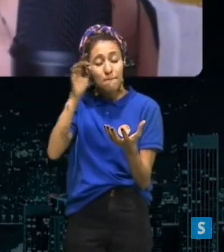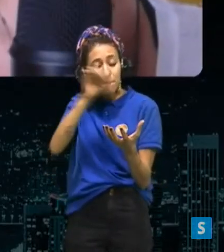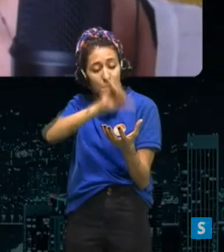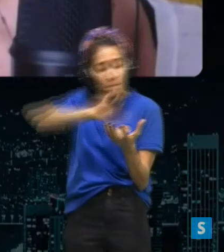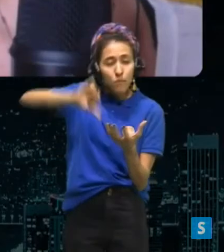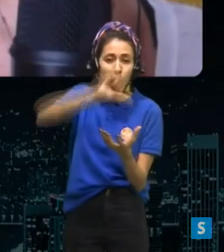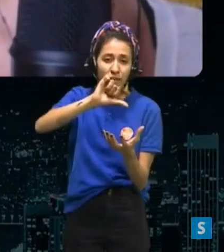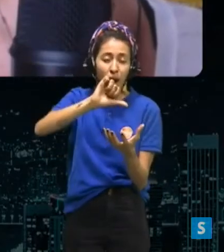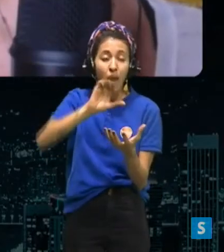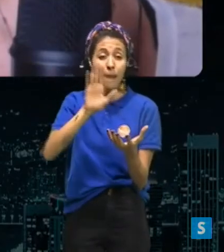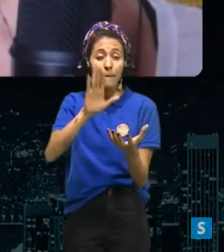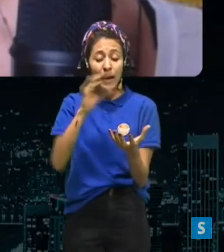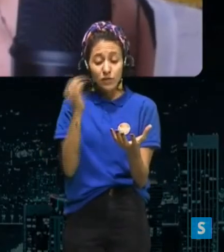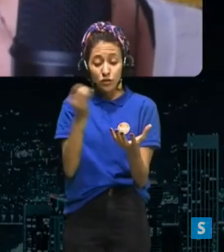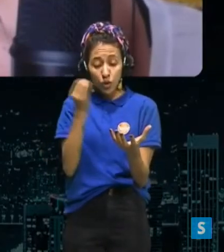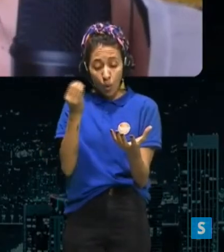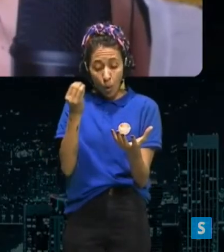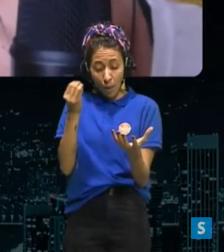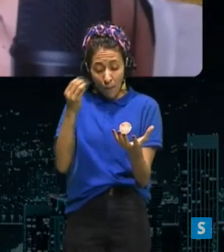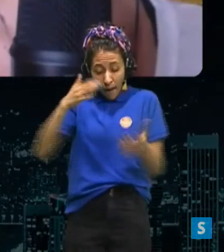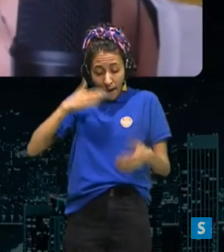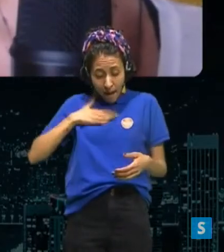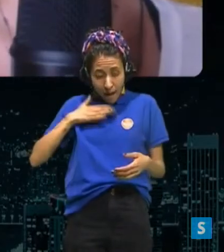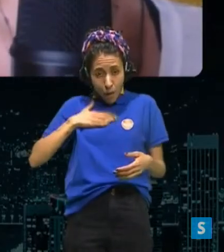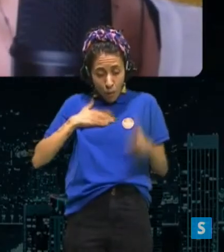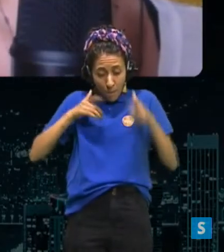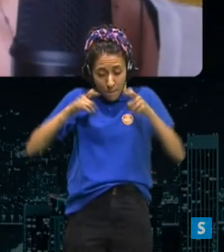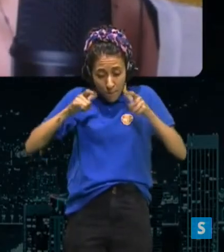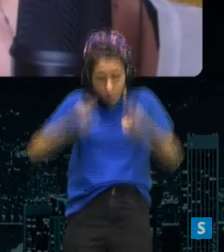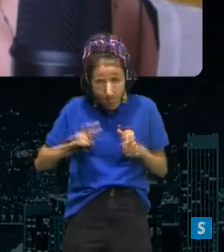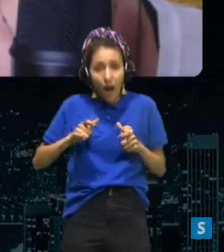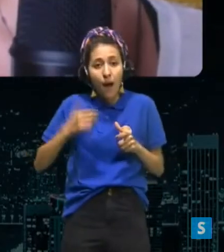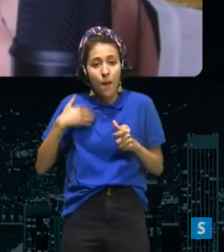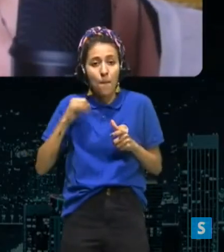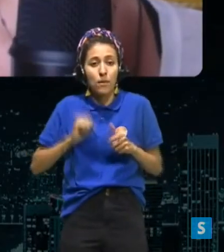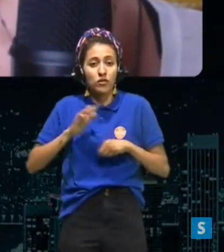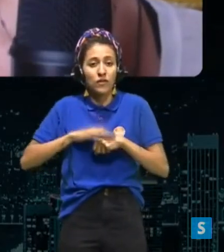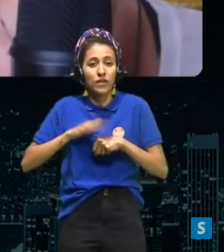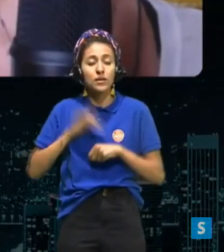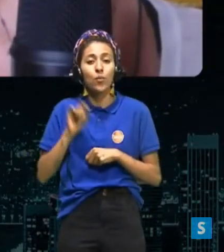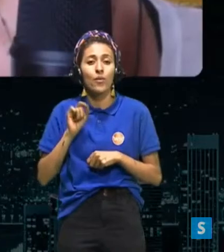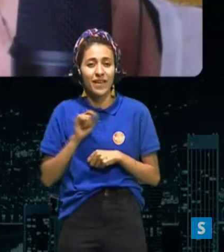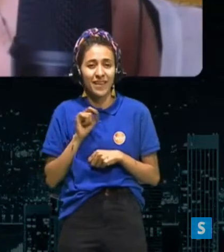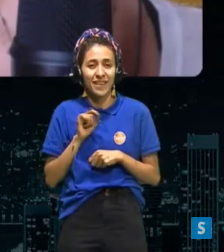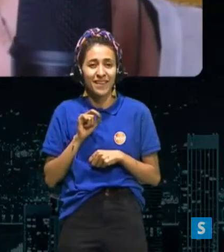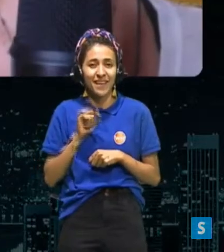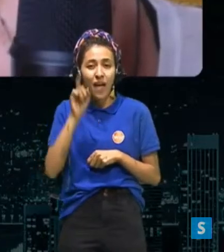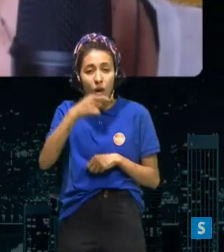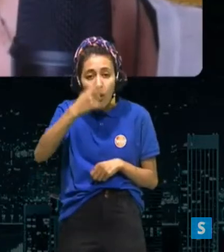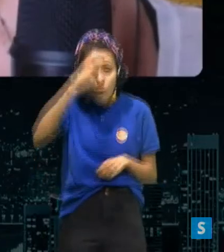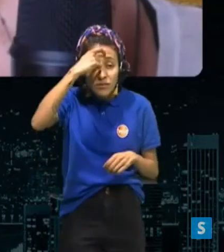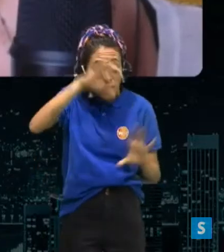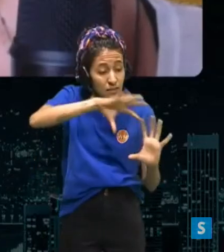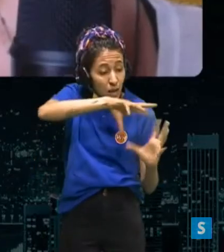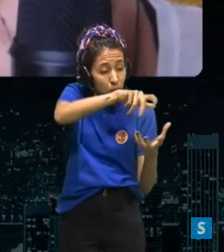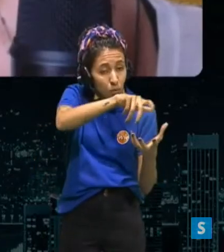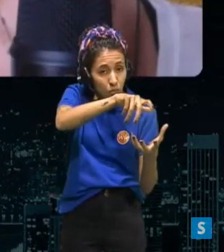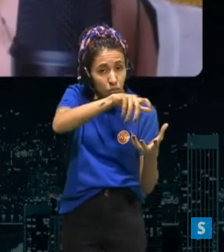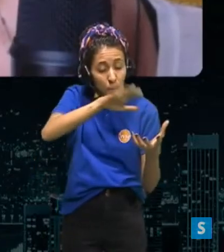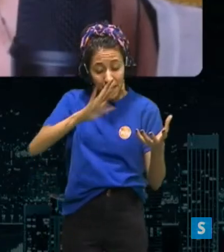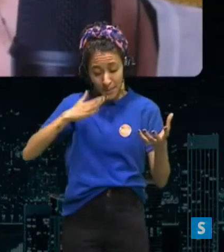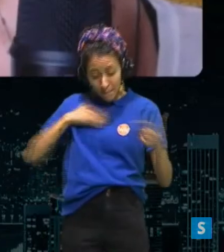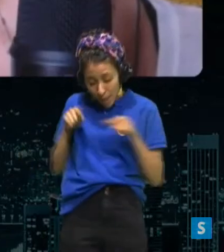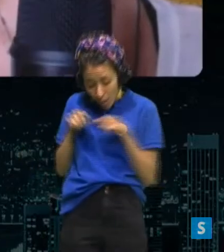você mesmo o que você é capaz de fazer nos do seu quadrado ali